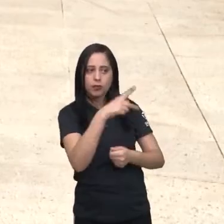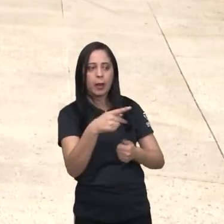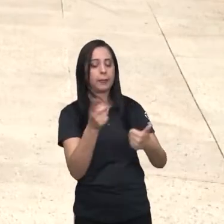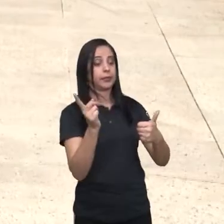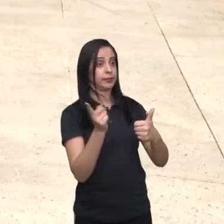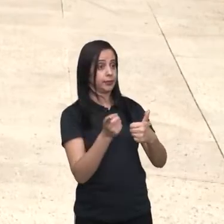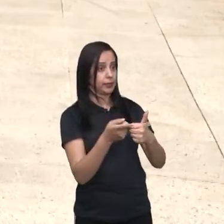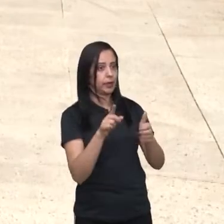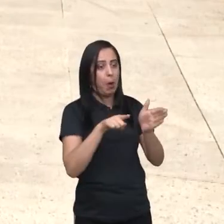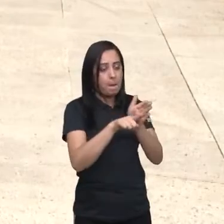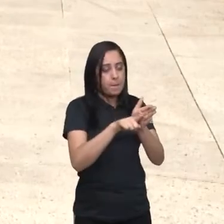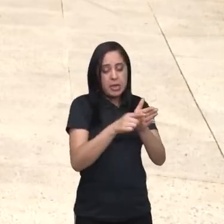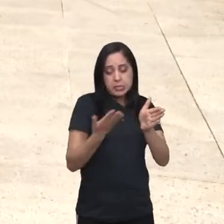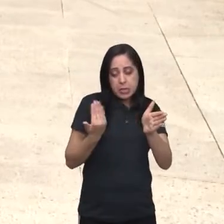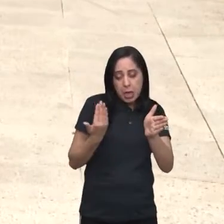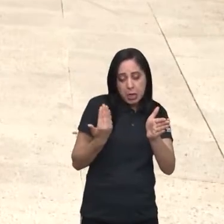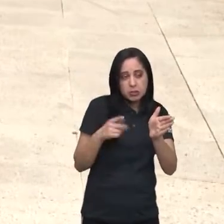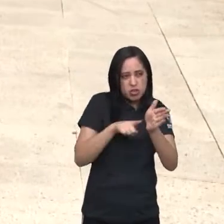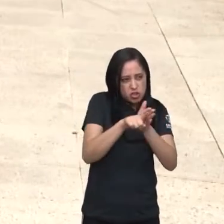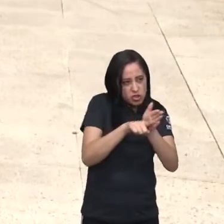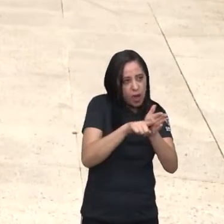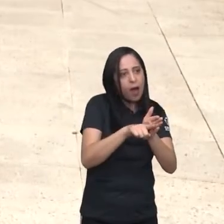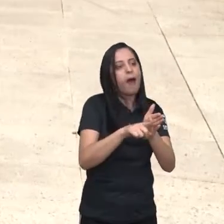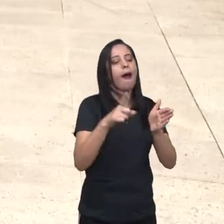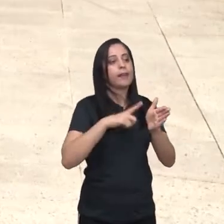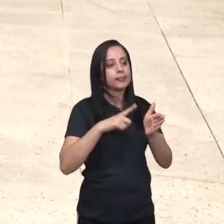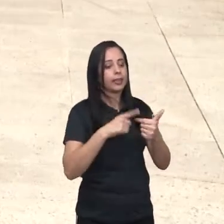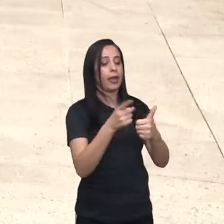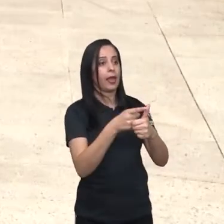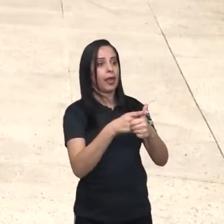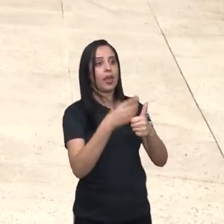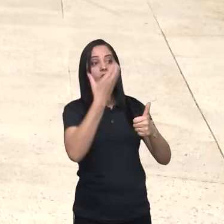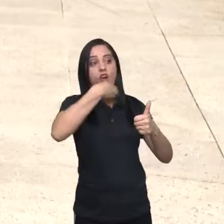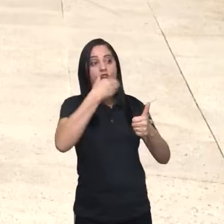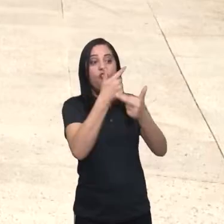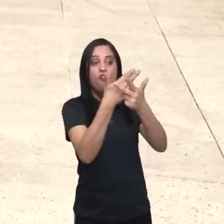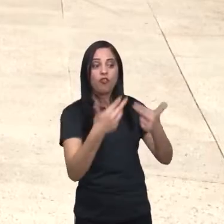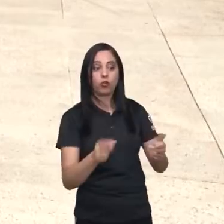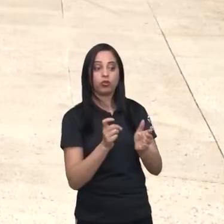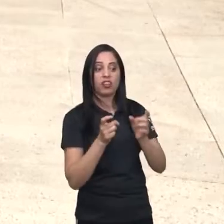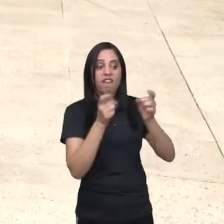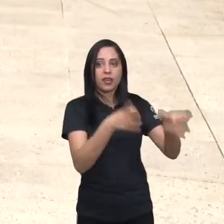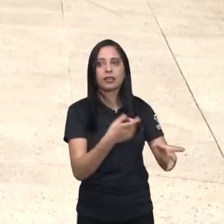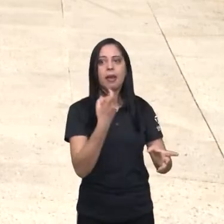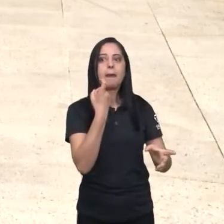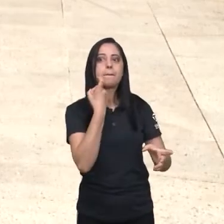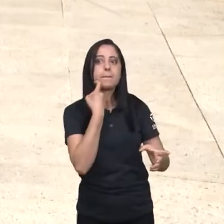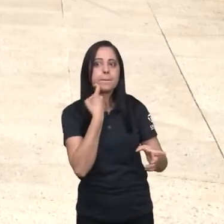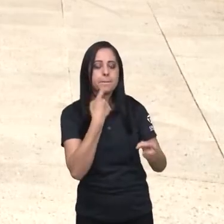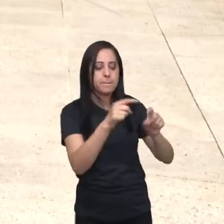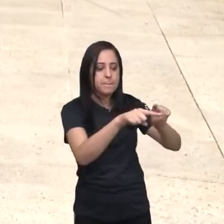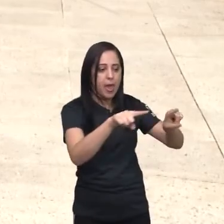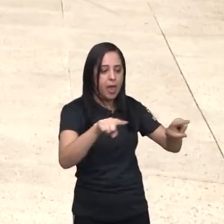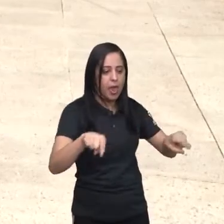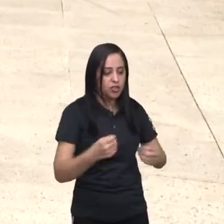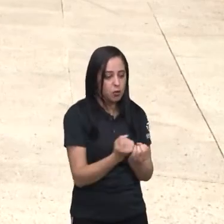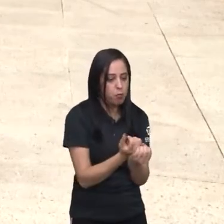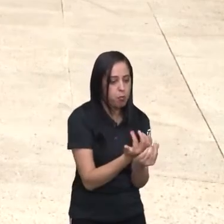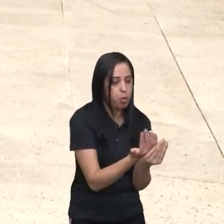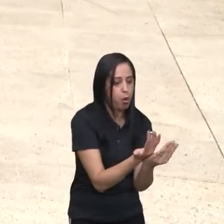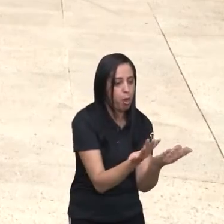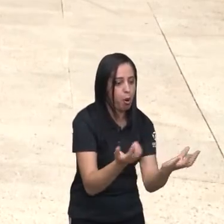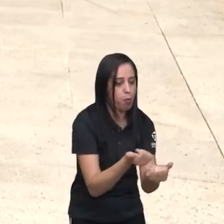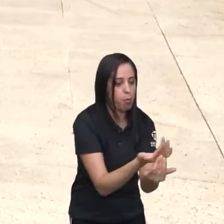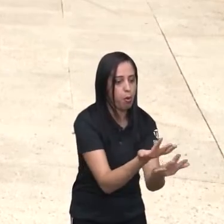em toda a região. Dos estudos preliminares, existe essa questão da fruticultura, da piscicultura, a criação